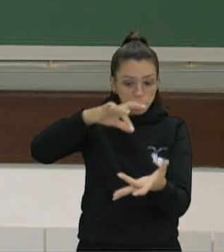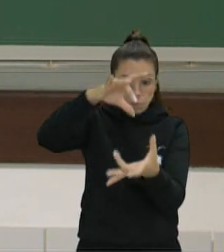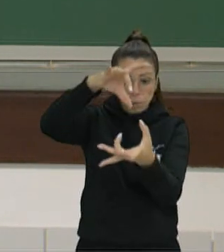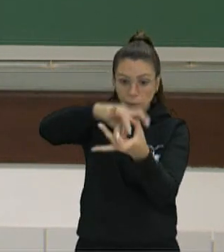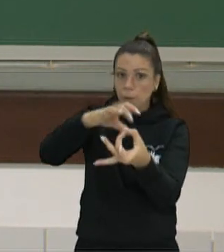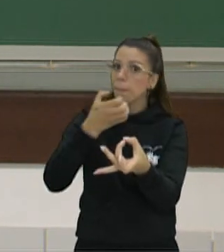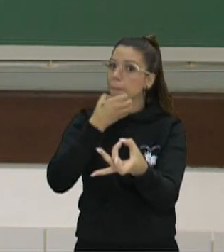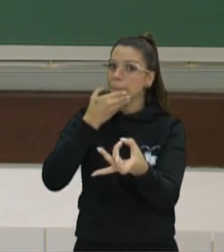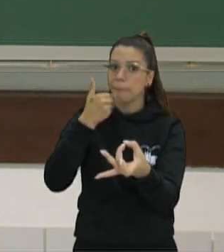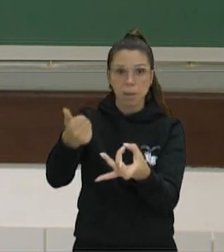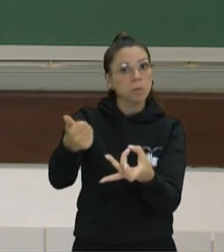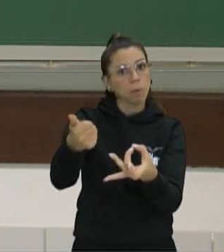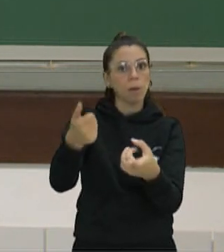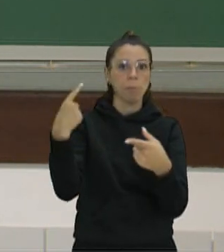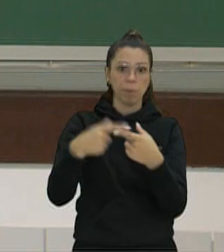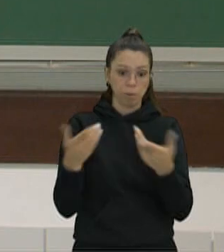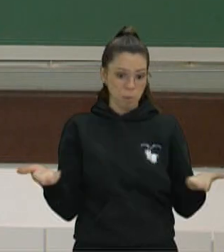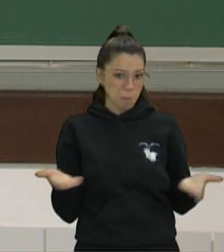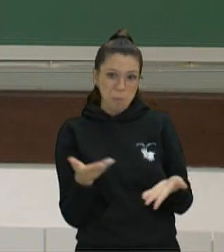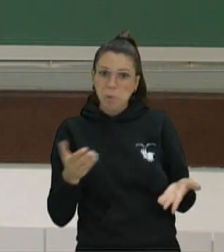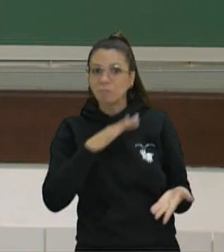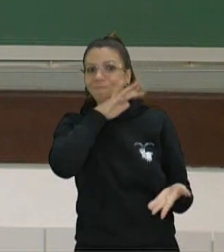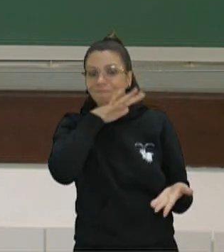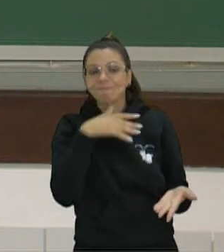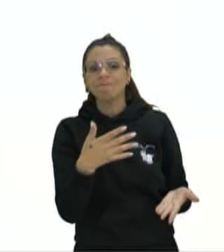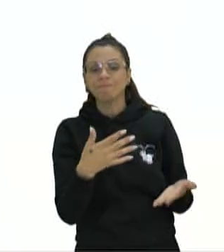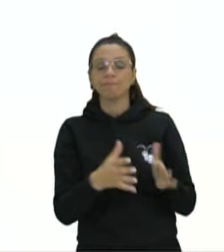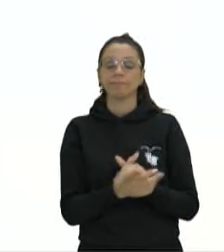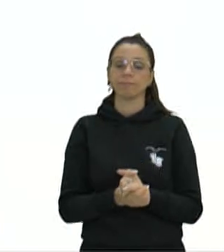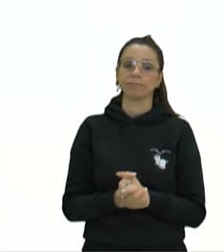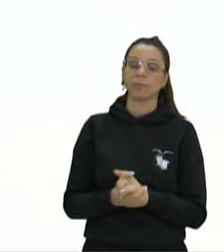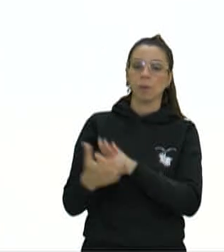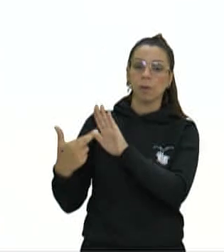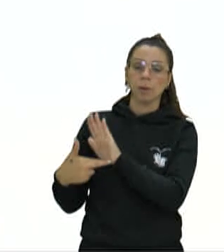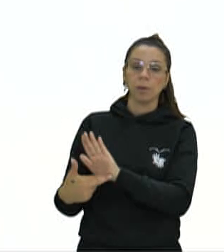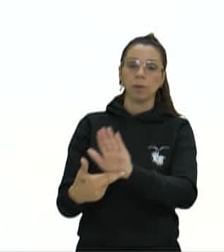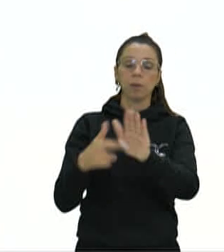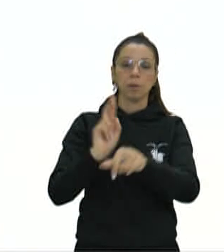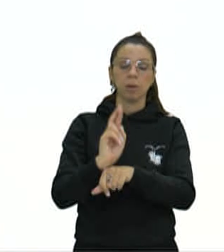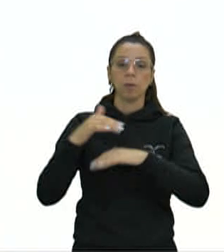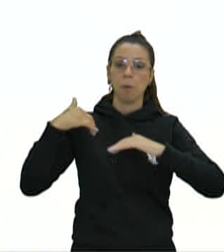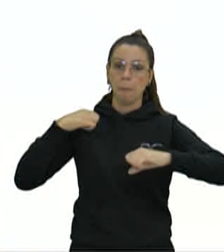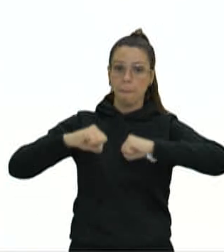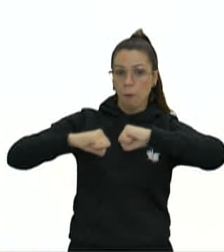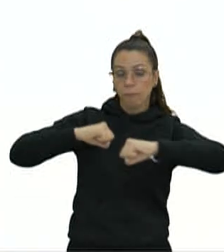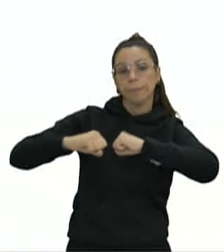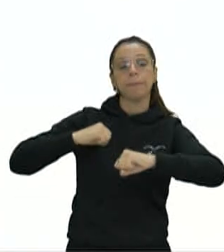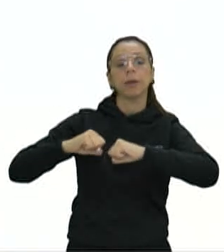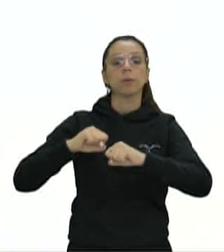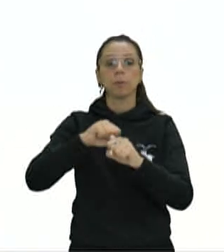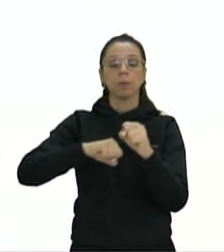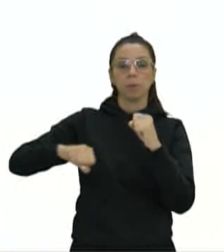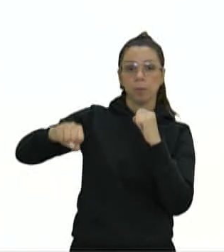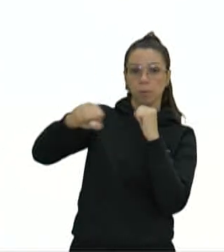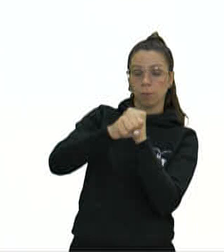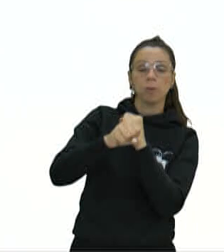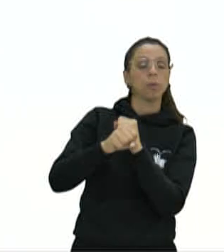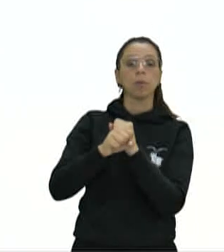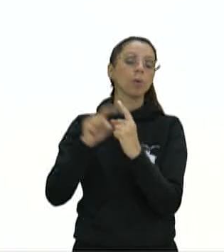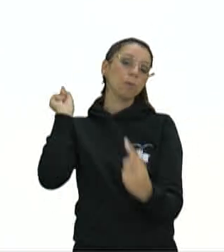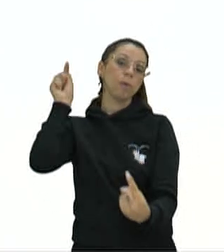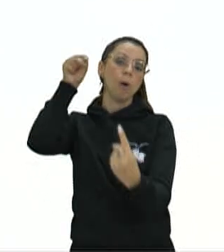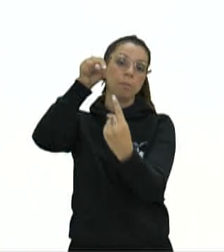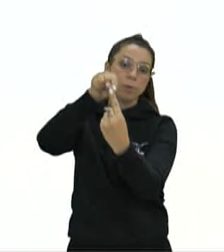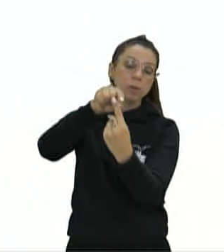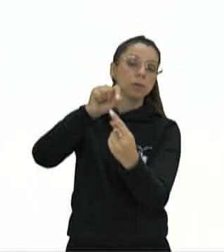do que temos hoje, né? São representados por organizações e movimentos sociais que têm em comum a meta de